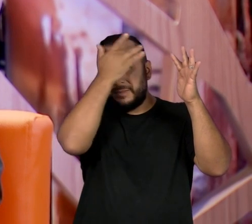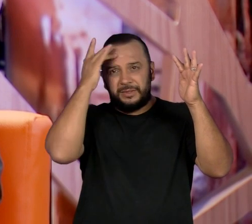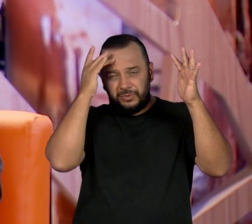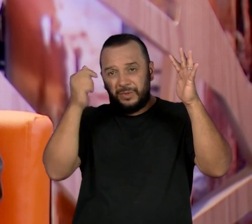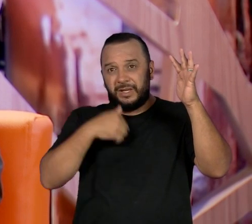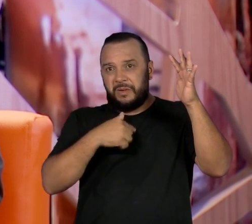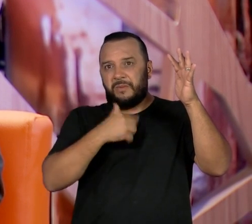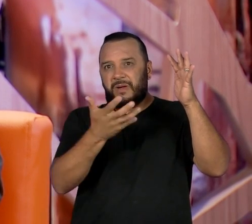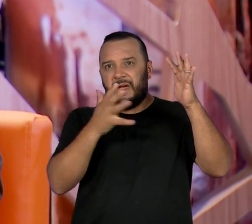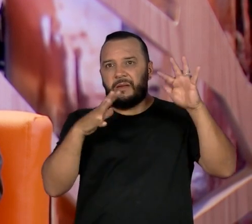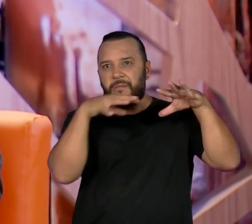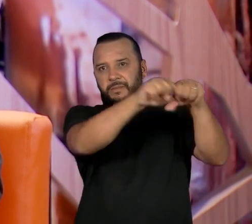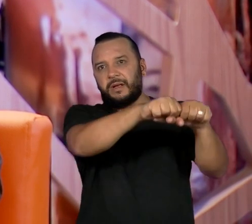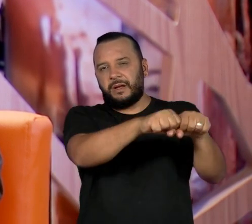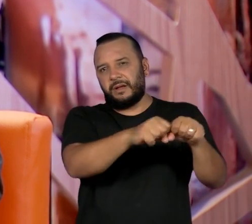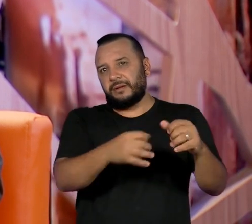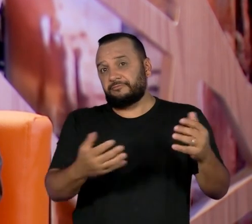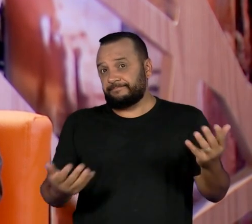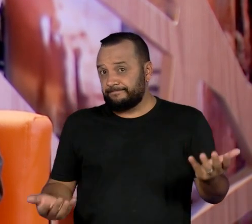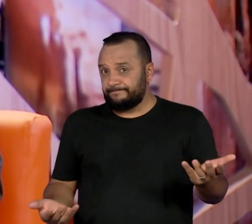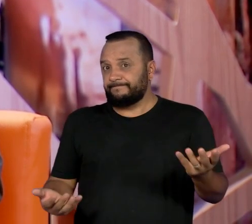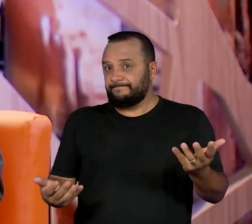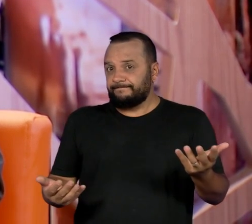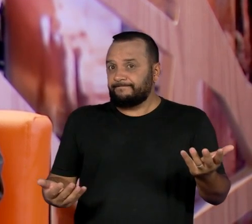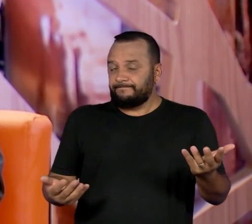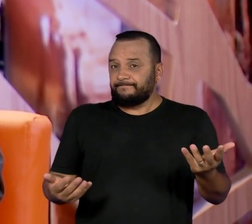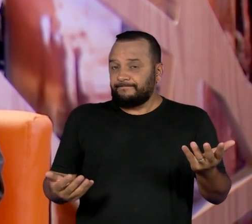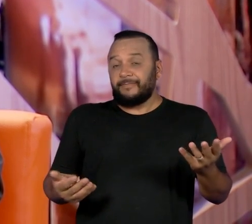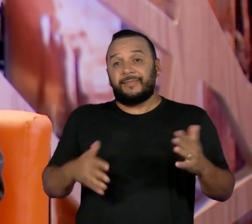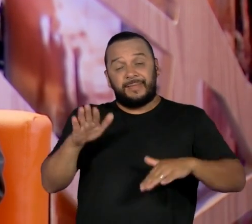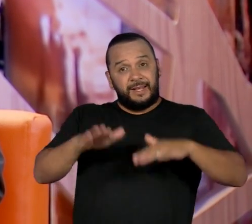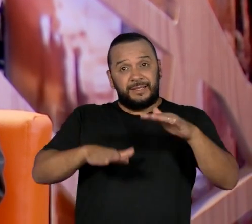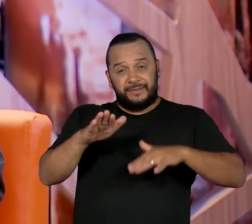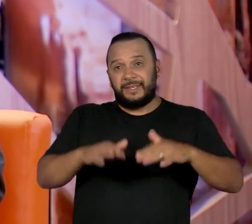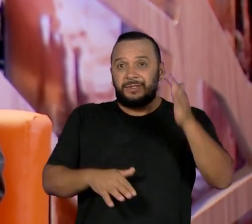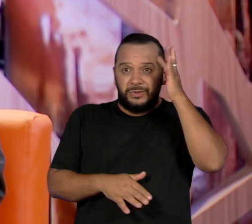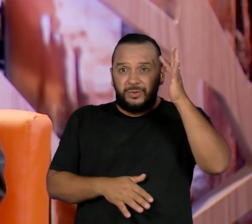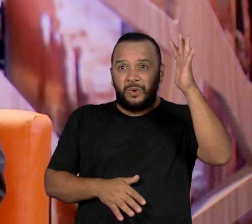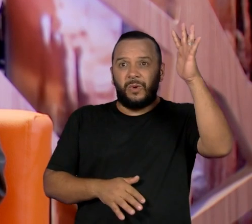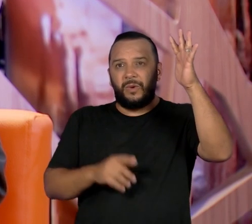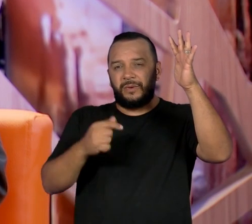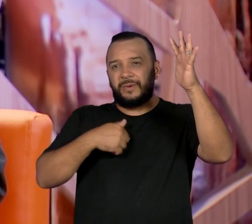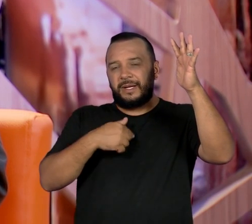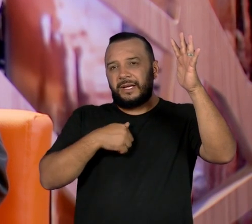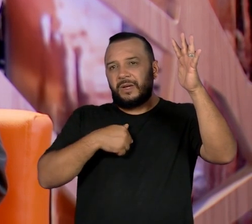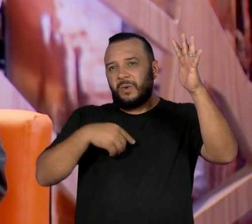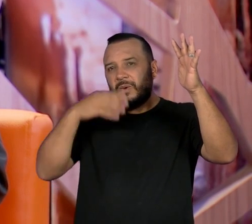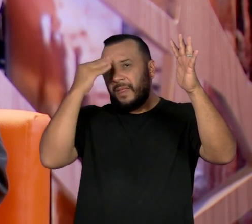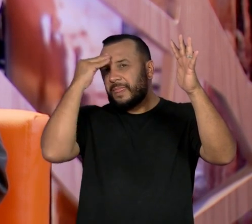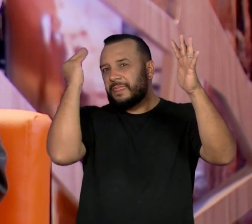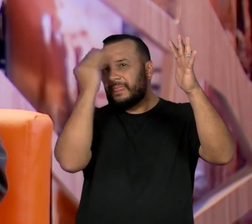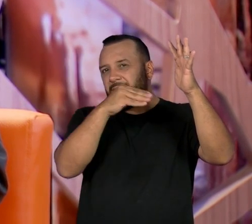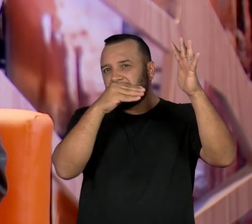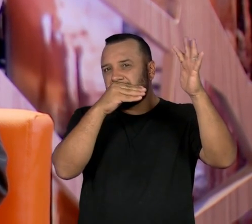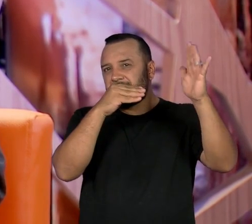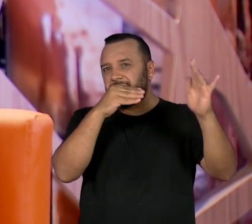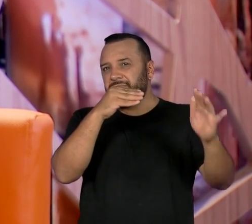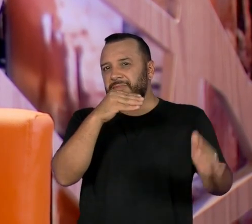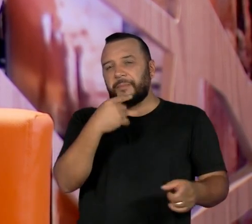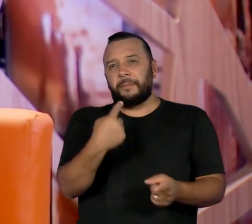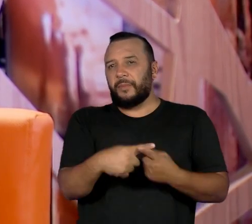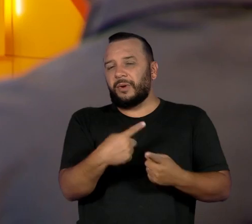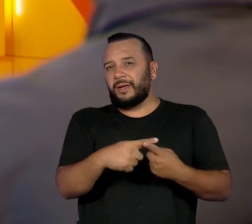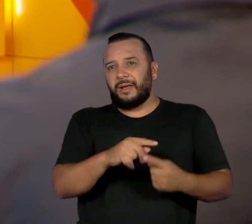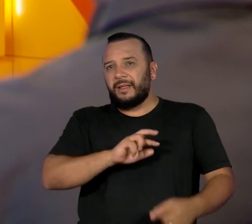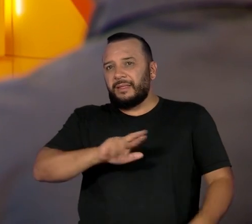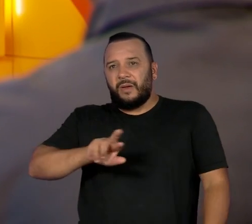realizar. E muitas vezes desistir do sonho é desistir de algo que não é nosso. Que não é nosso